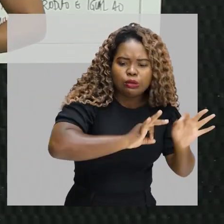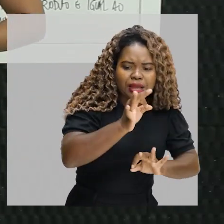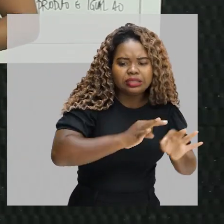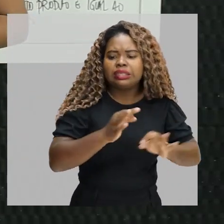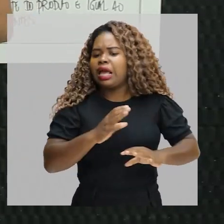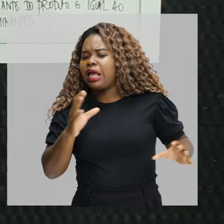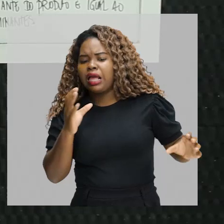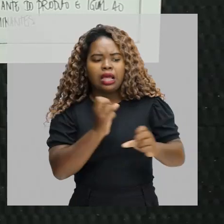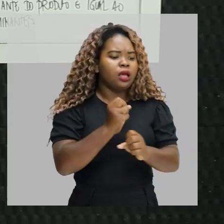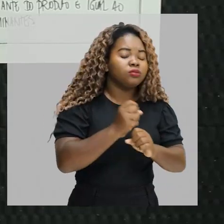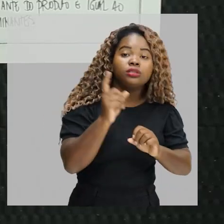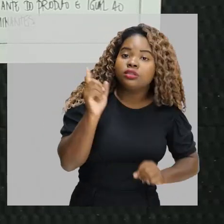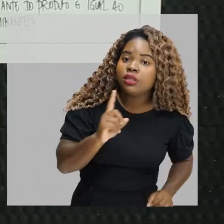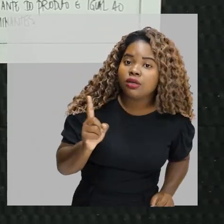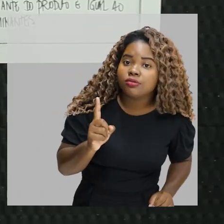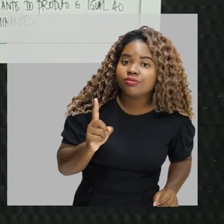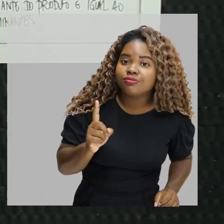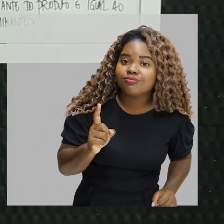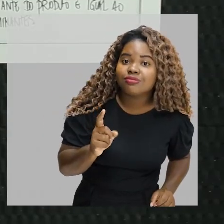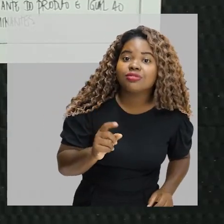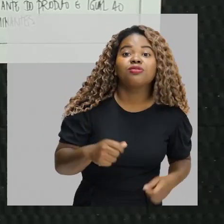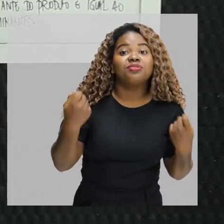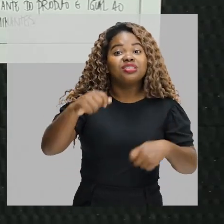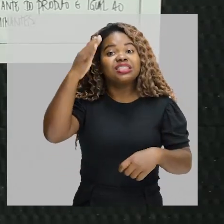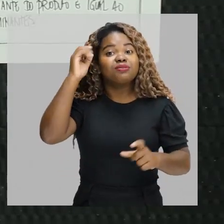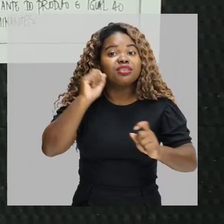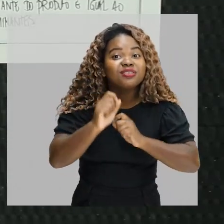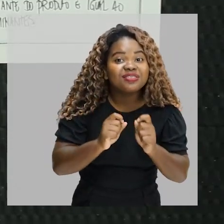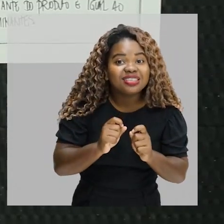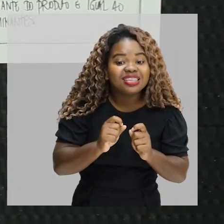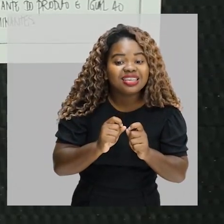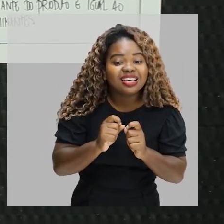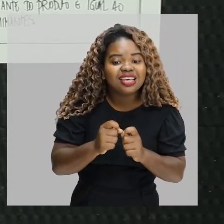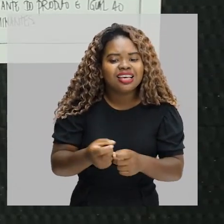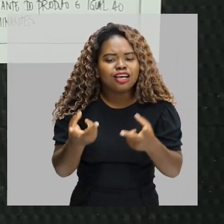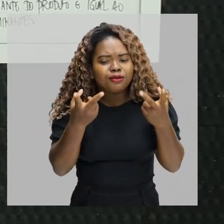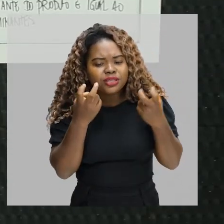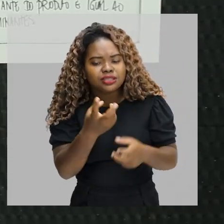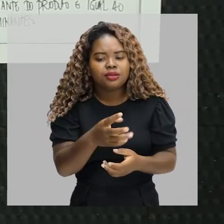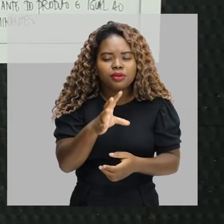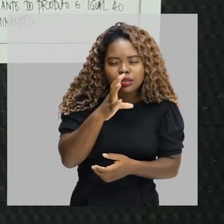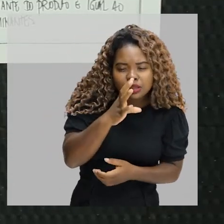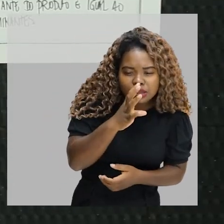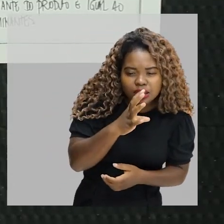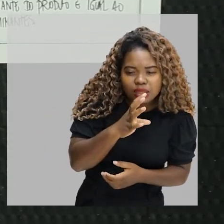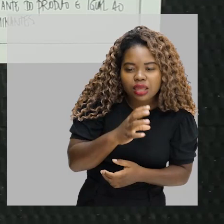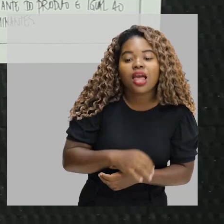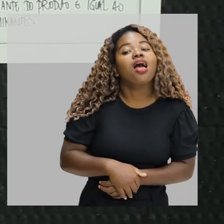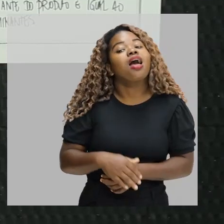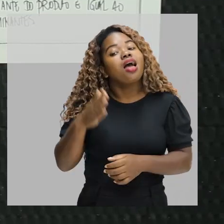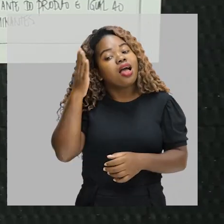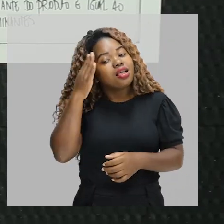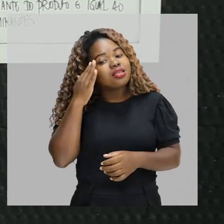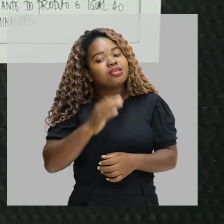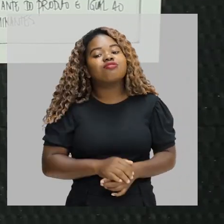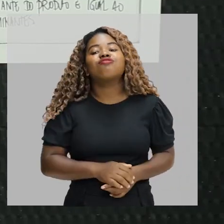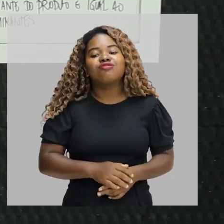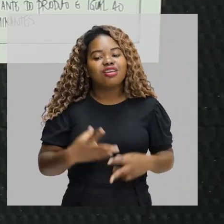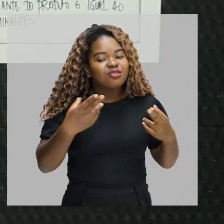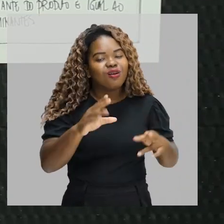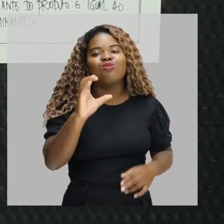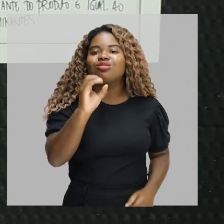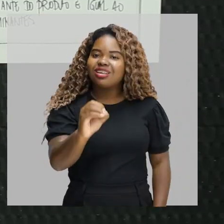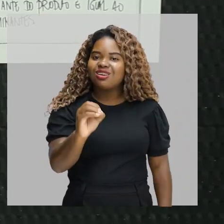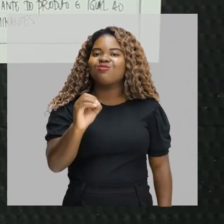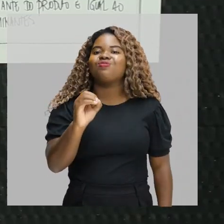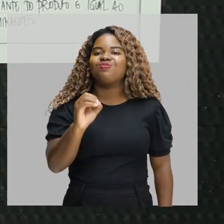saber que esse determinante é nulo. Tá? Então, o determinante de A, determinante da